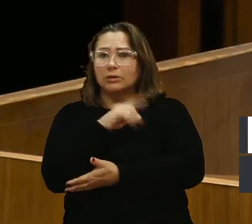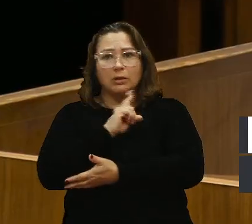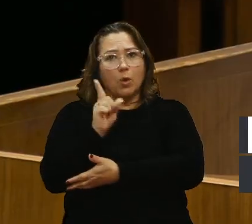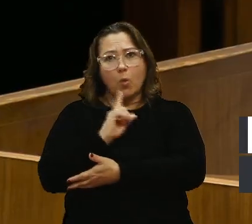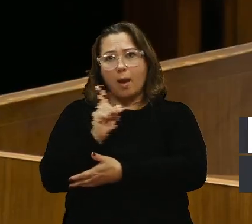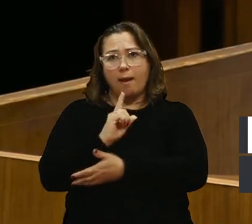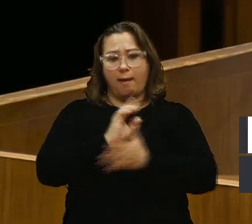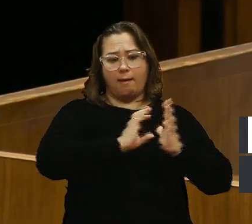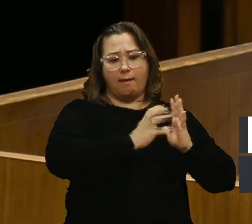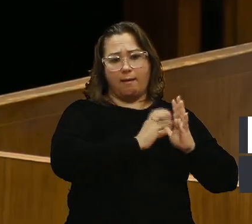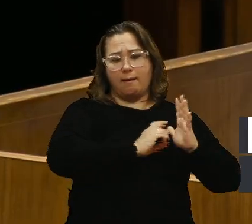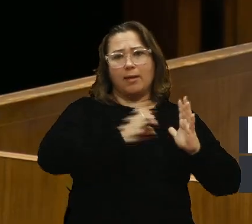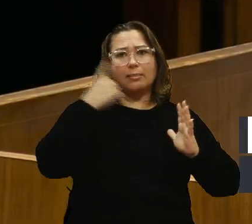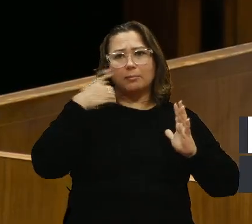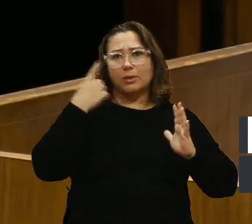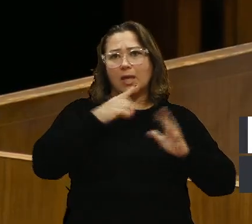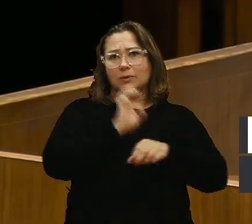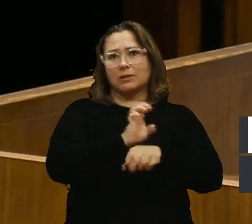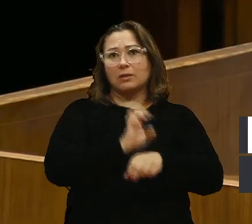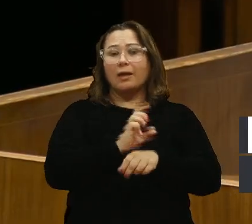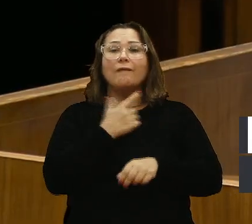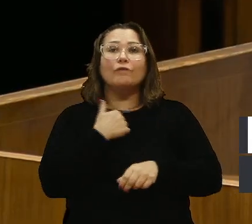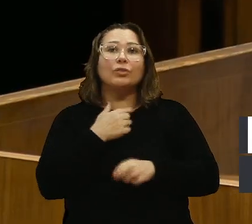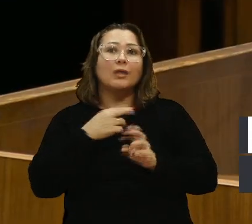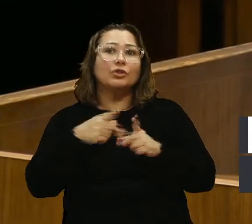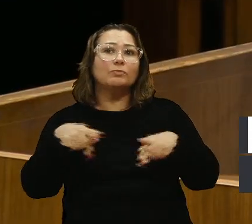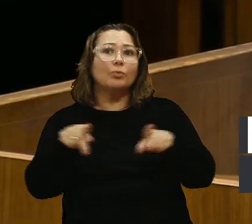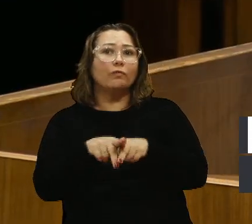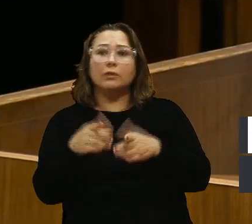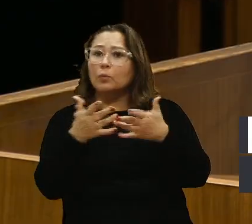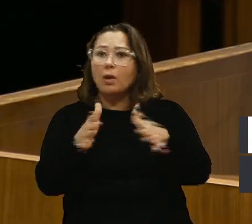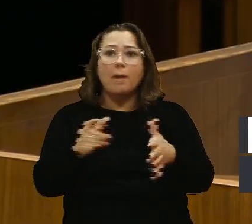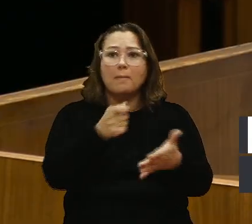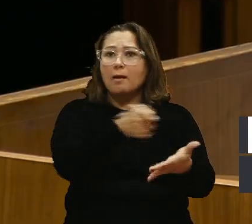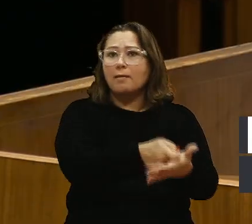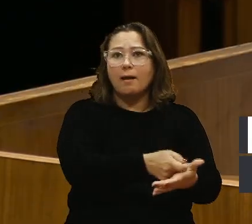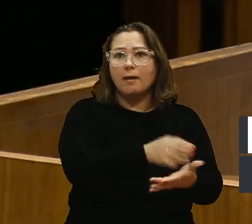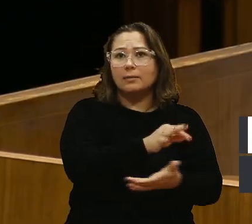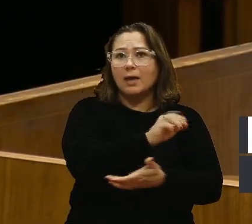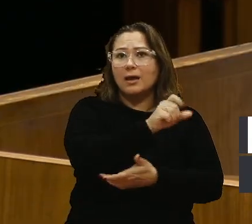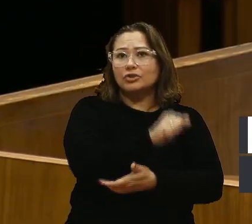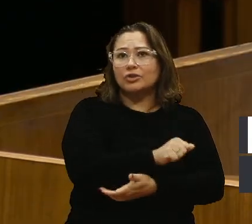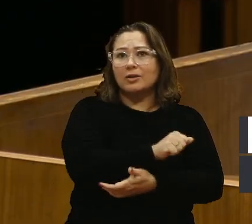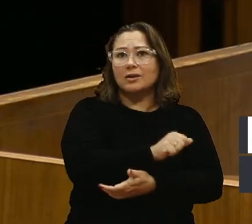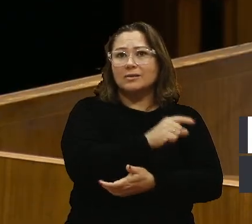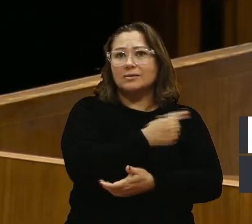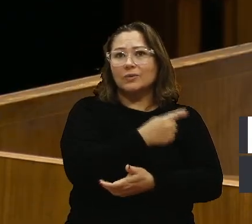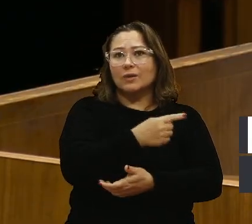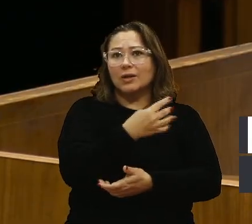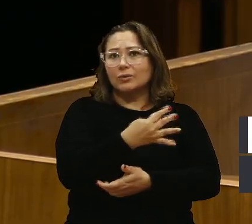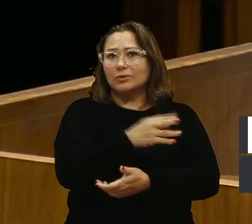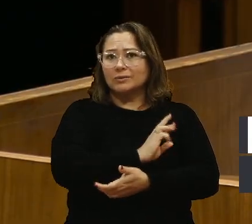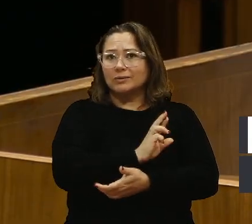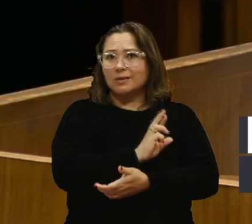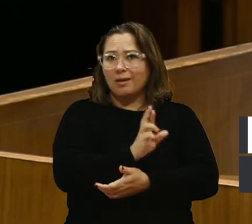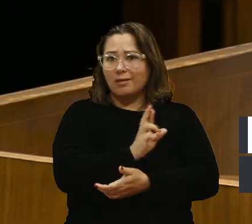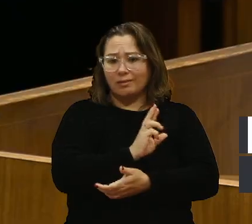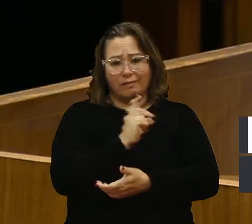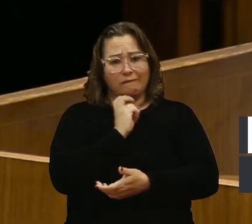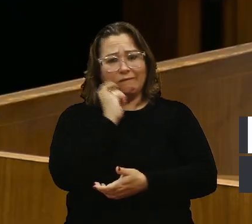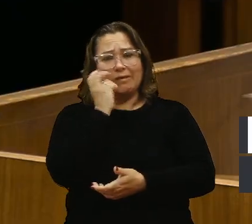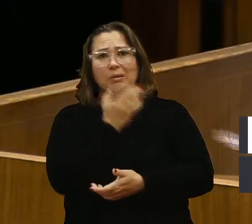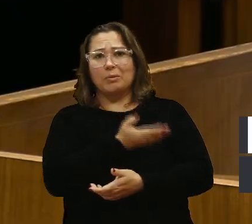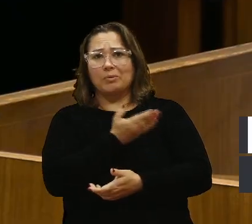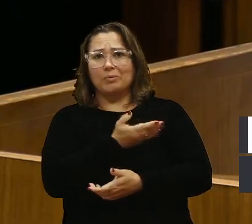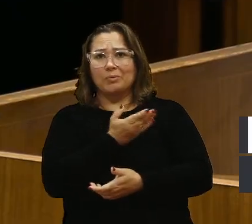do parlamento, dos deputados estaduais, é a vontade do gaúcho. O gaúcho não quer pagar esses R$114. Isso aqui é uma vergonha. Já não basta a